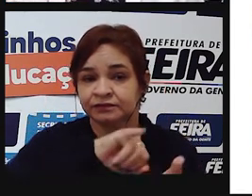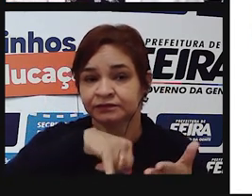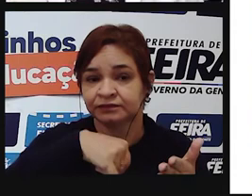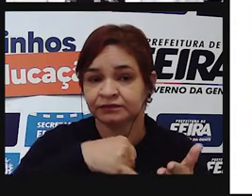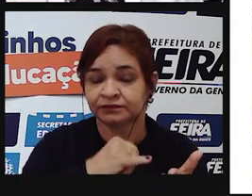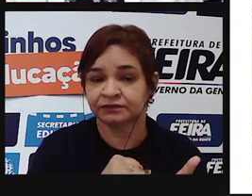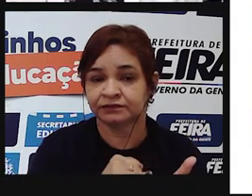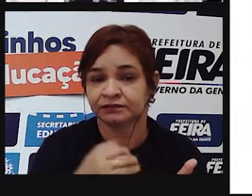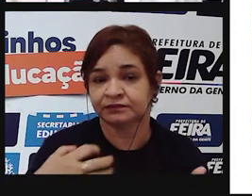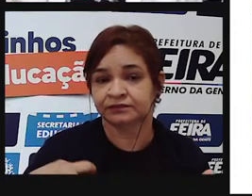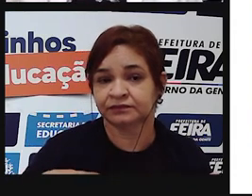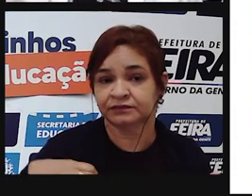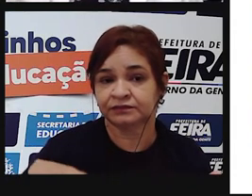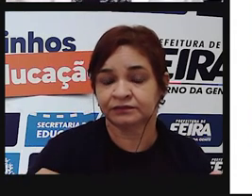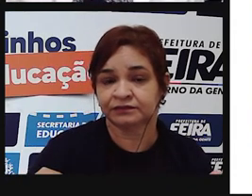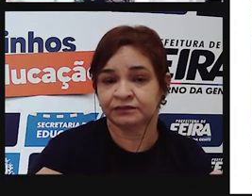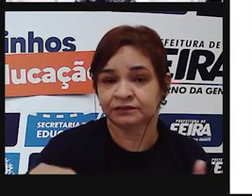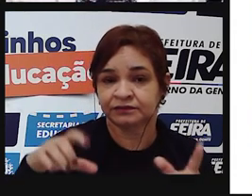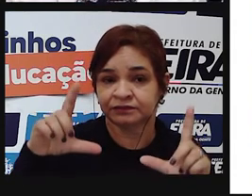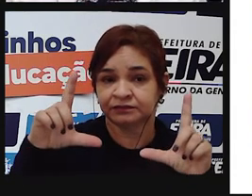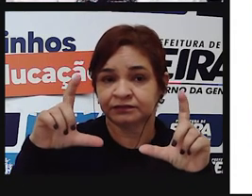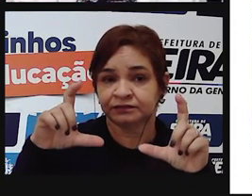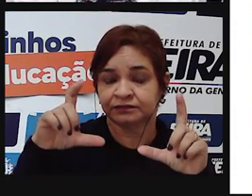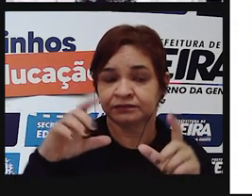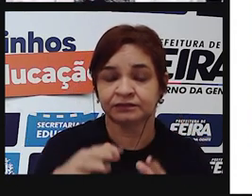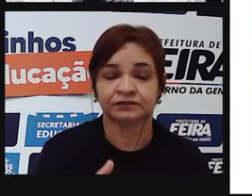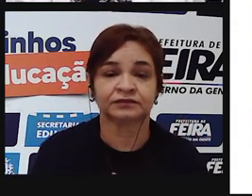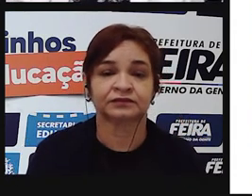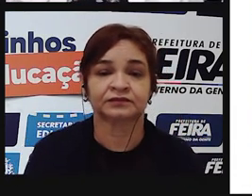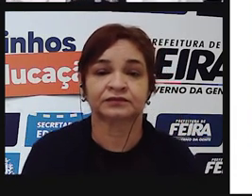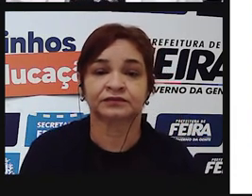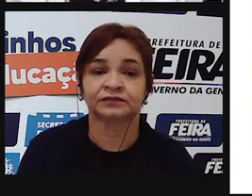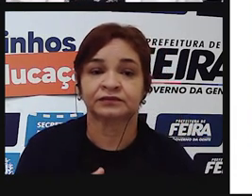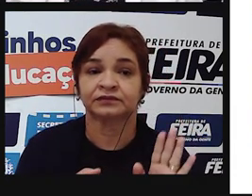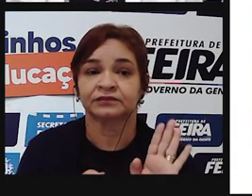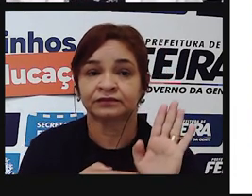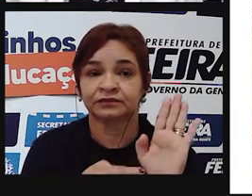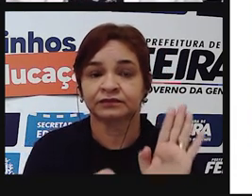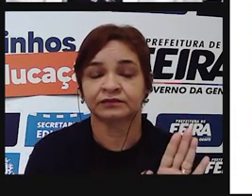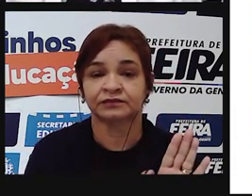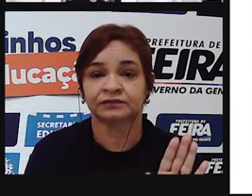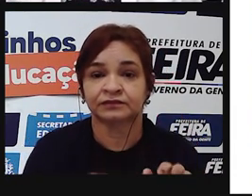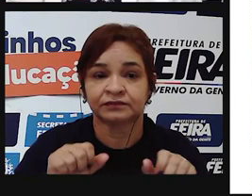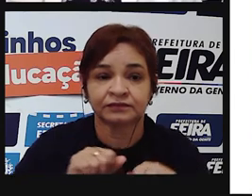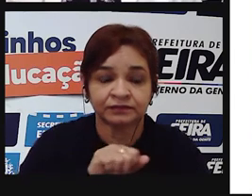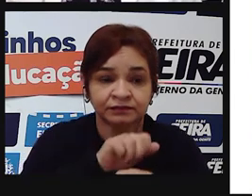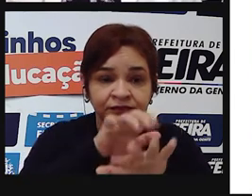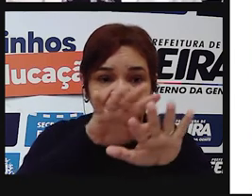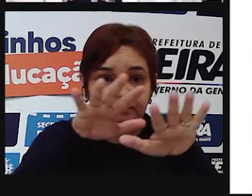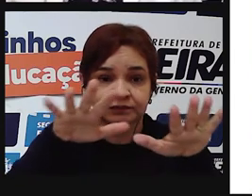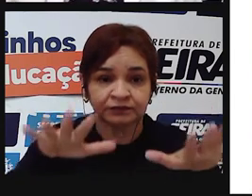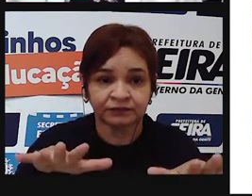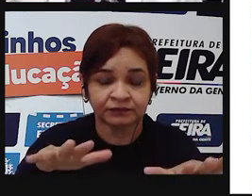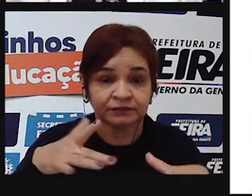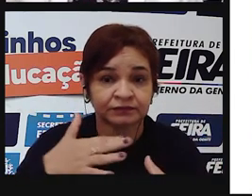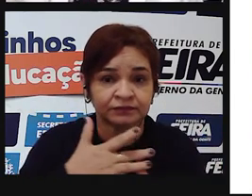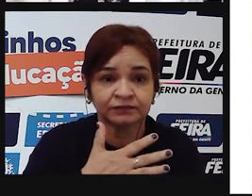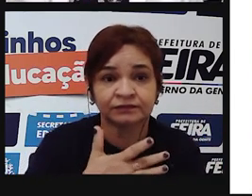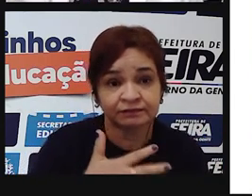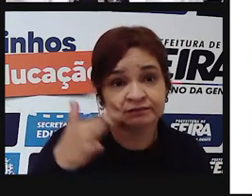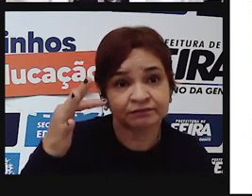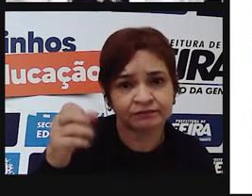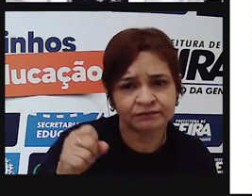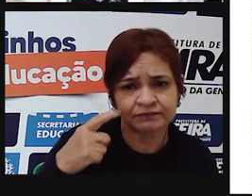da Grande Bahia, né, do fotógrafo Carlos Augusto, e mostra panoramicamente a cidade de Feira